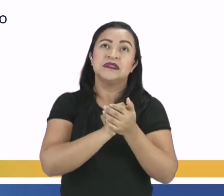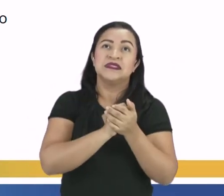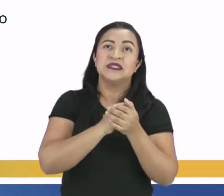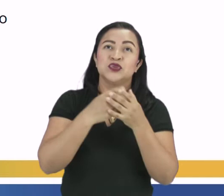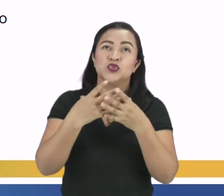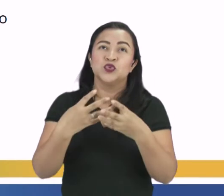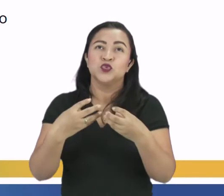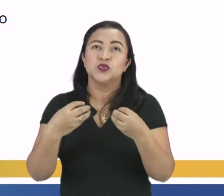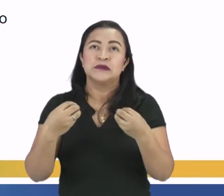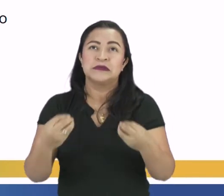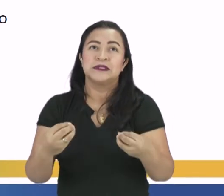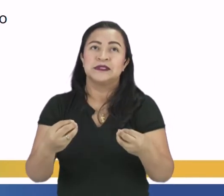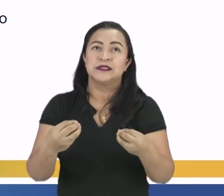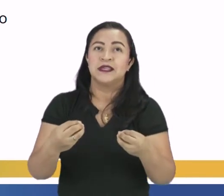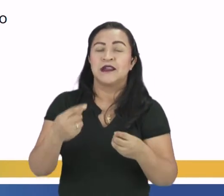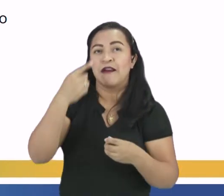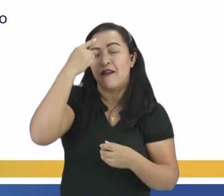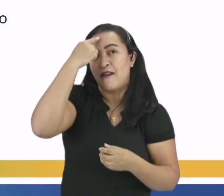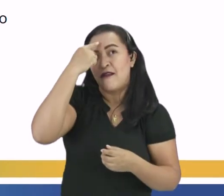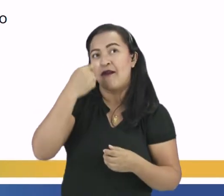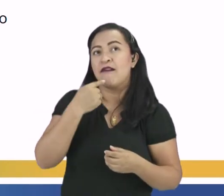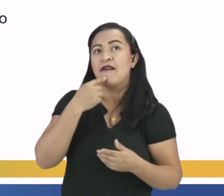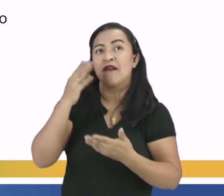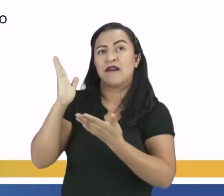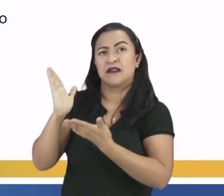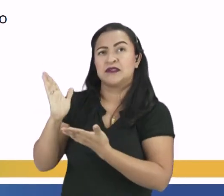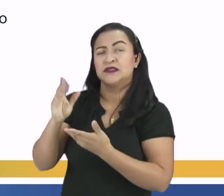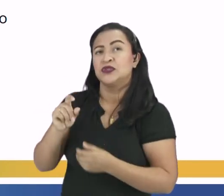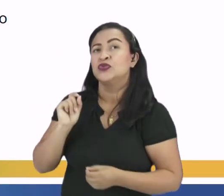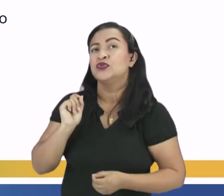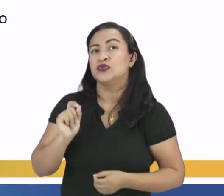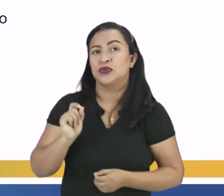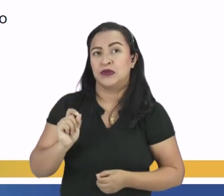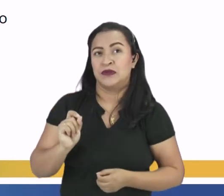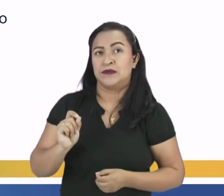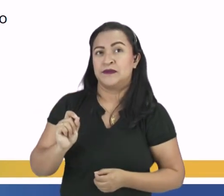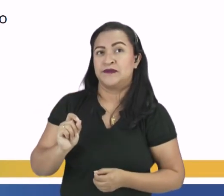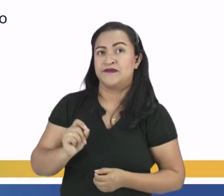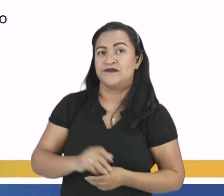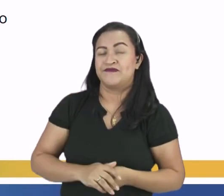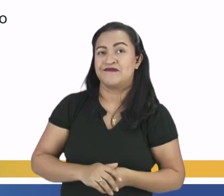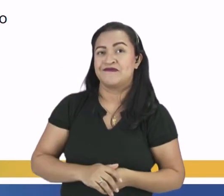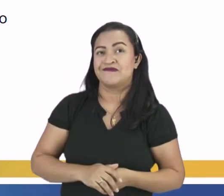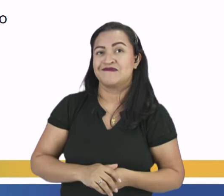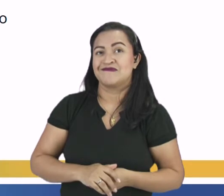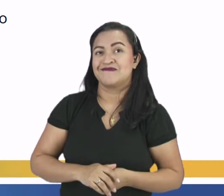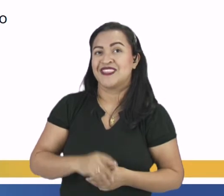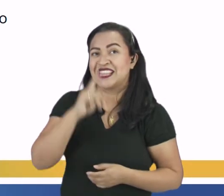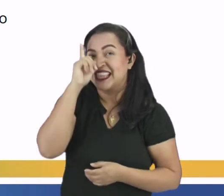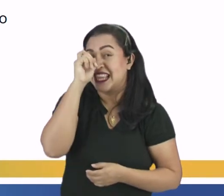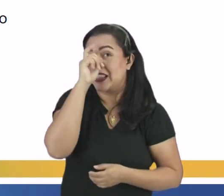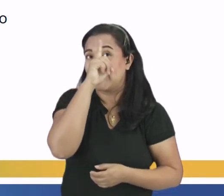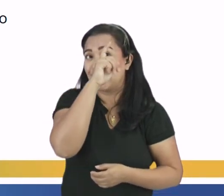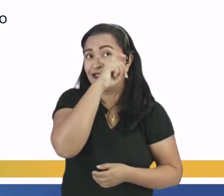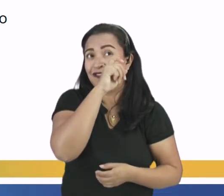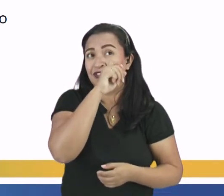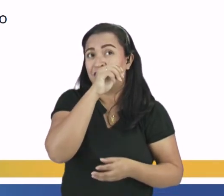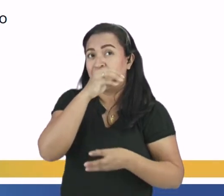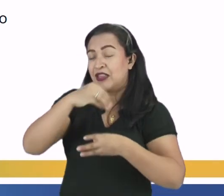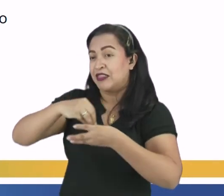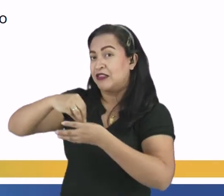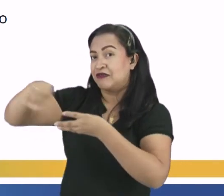inclusão digital, essa charge faz uma crítica a respeito do quê? da dificuldade na distribuição de computadores nas